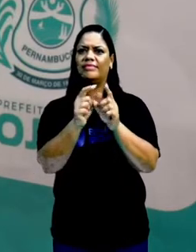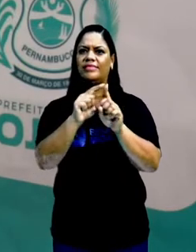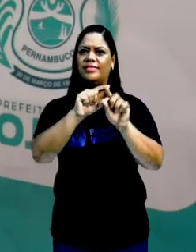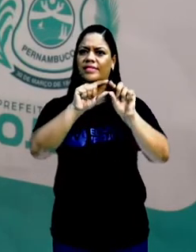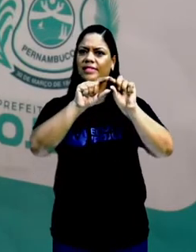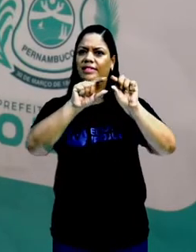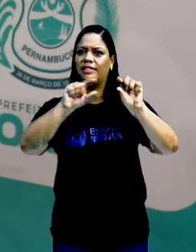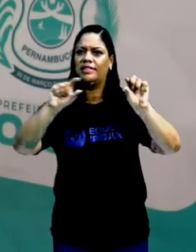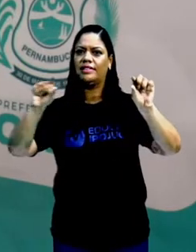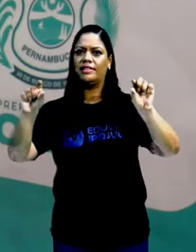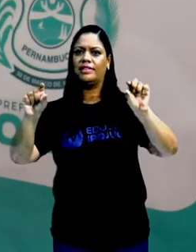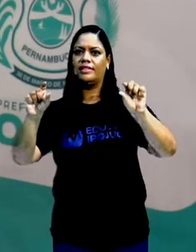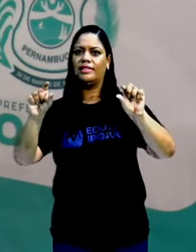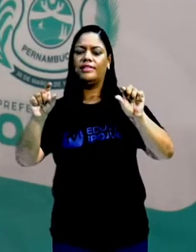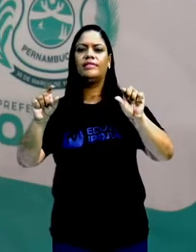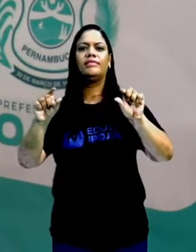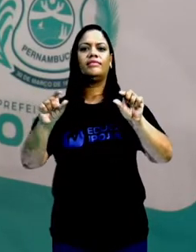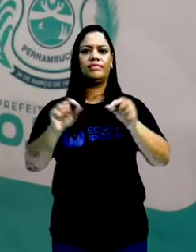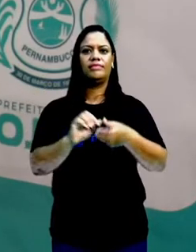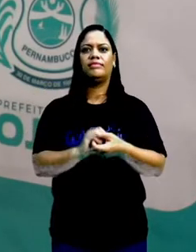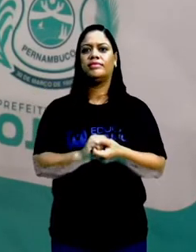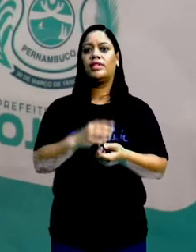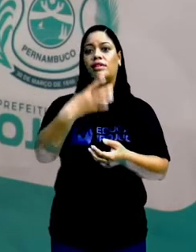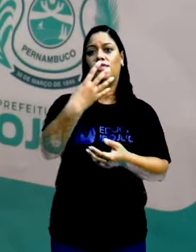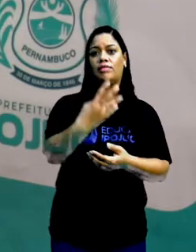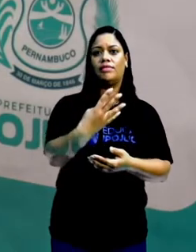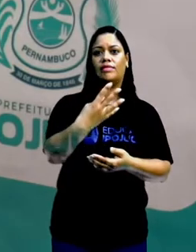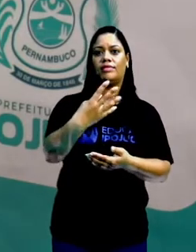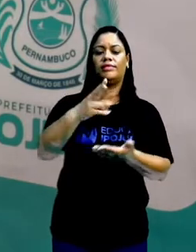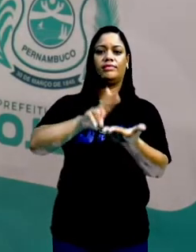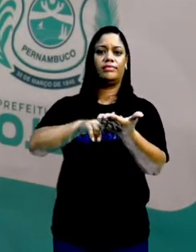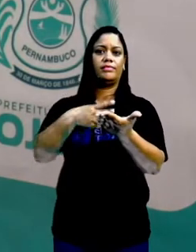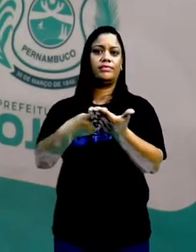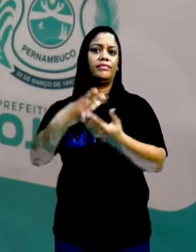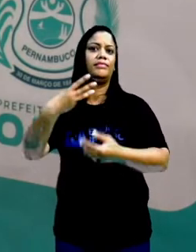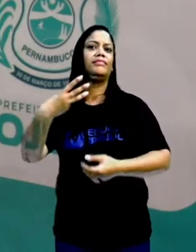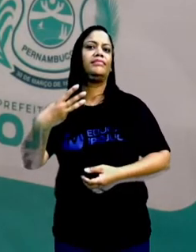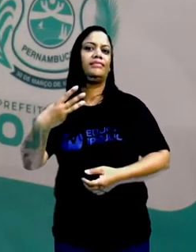grande, colocando simplesmente 4 vezes 3.